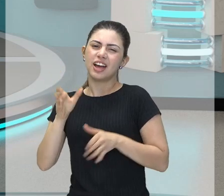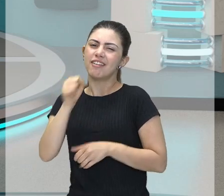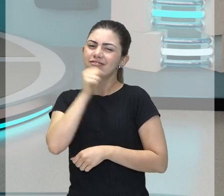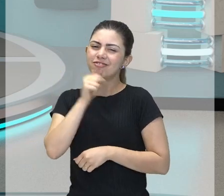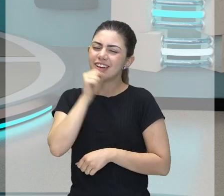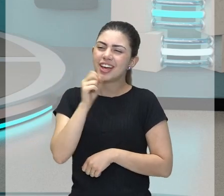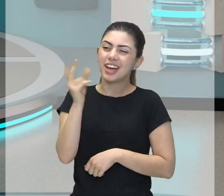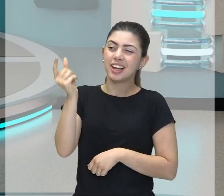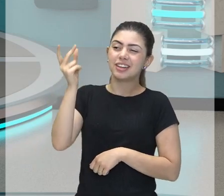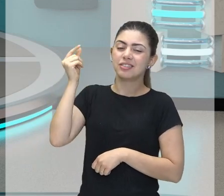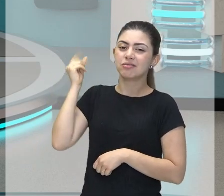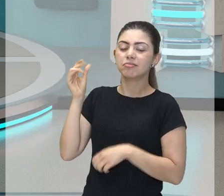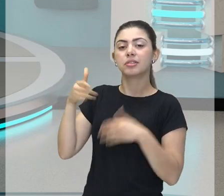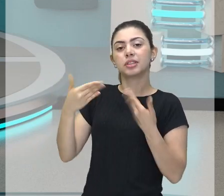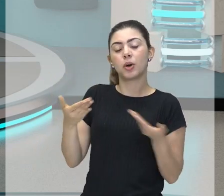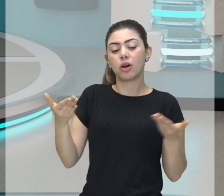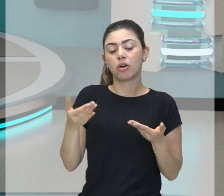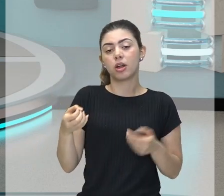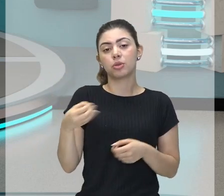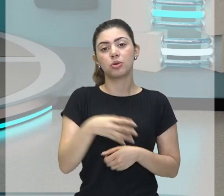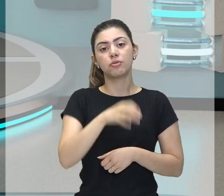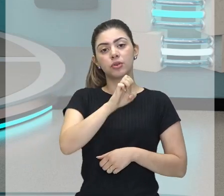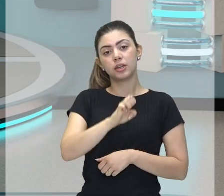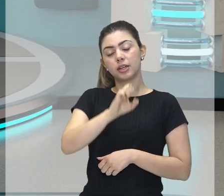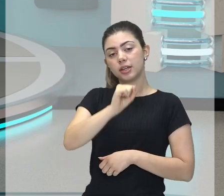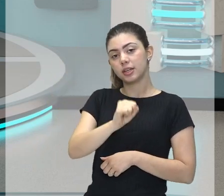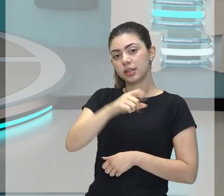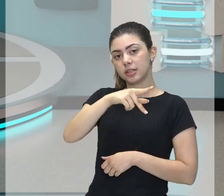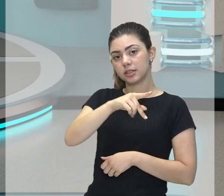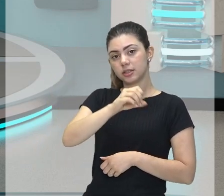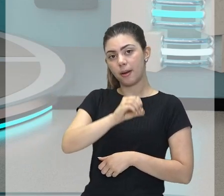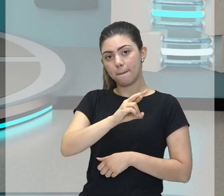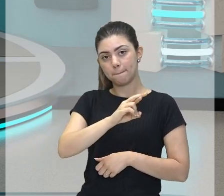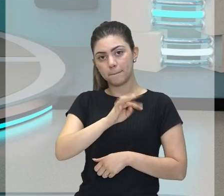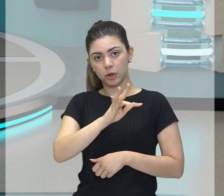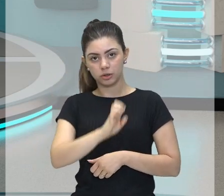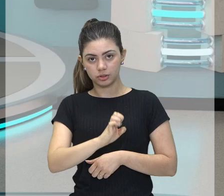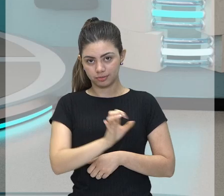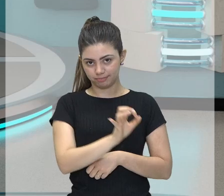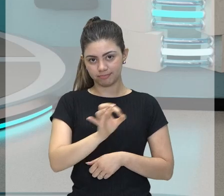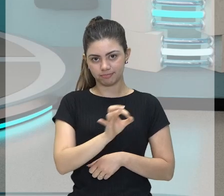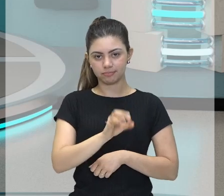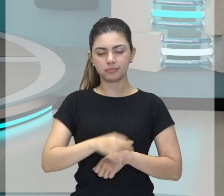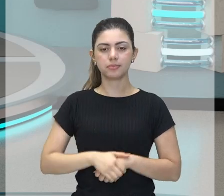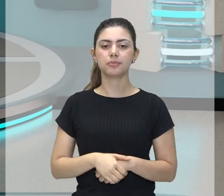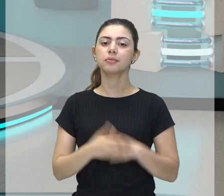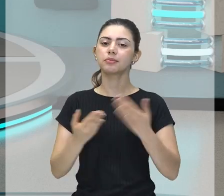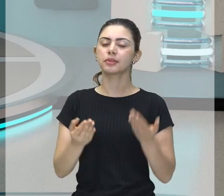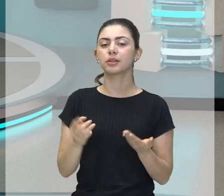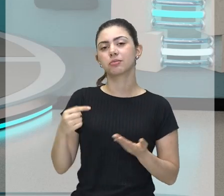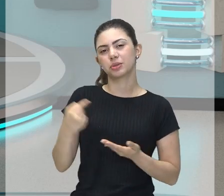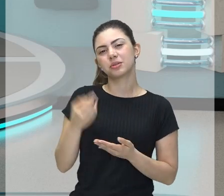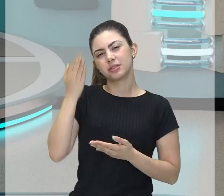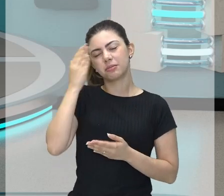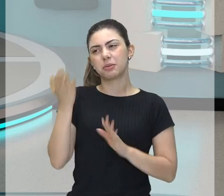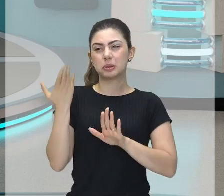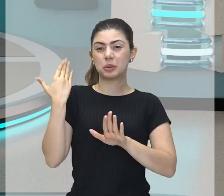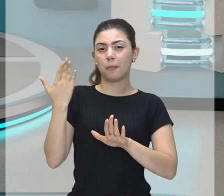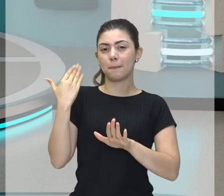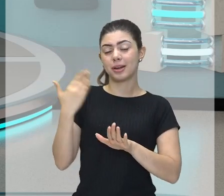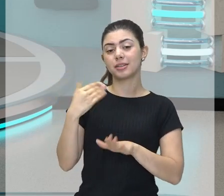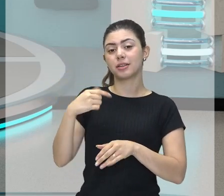Mais ultrapassada, quase nem se utiliza mais essa palavra. Tanto que há um tempo atrás, né, a